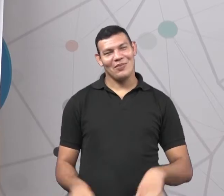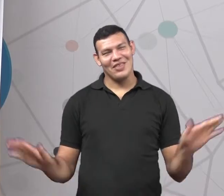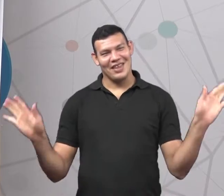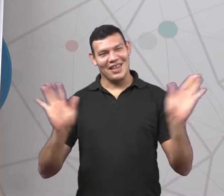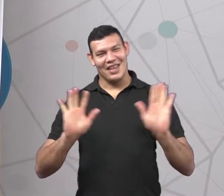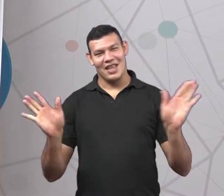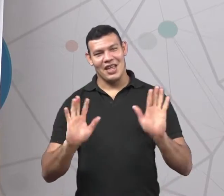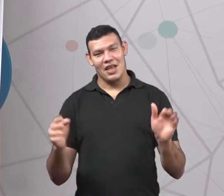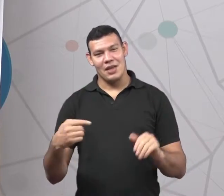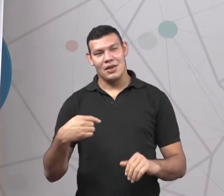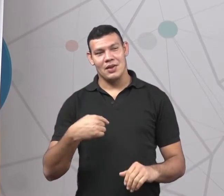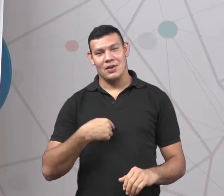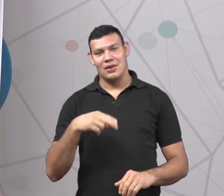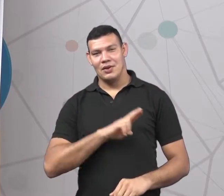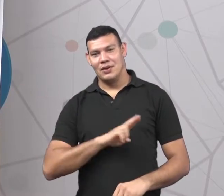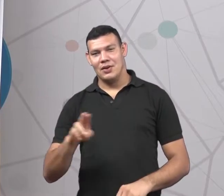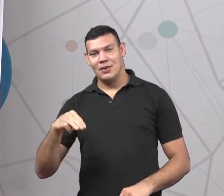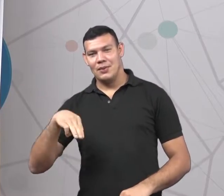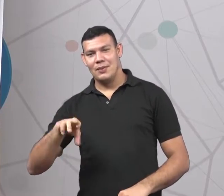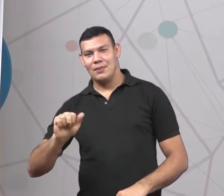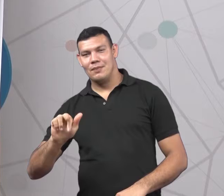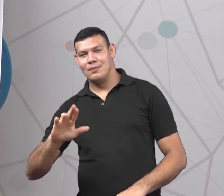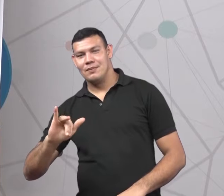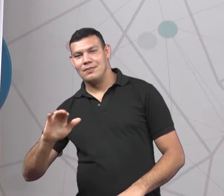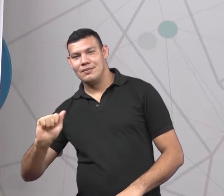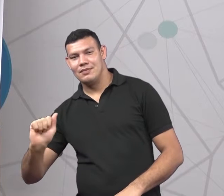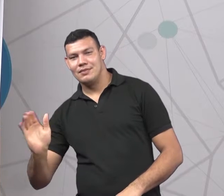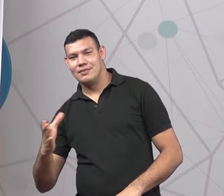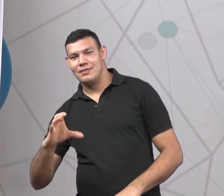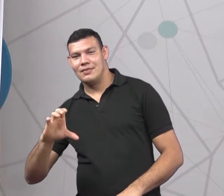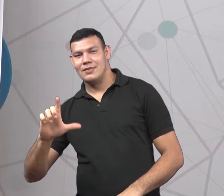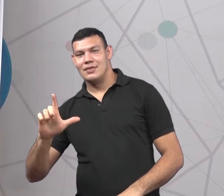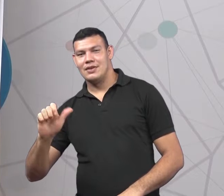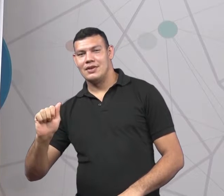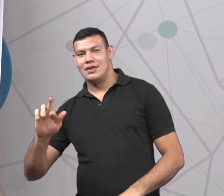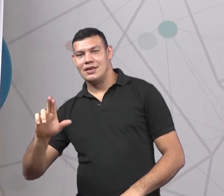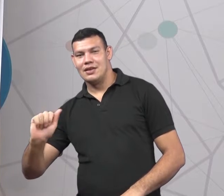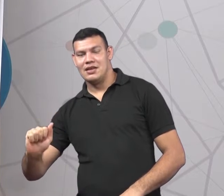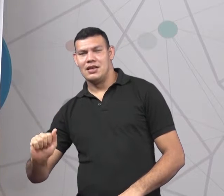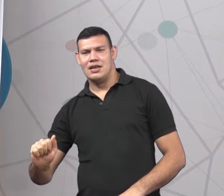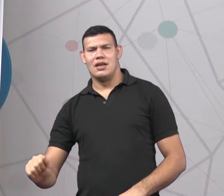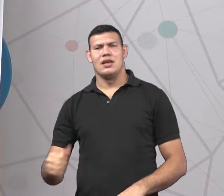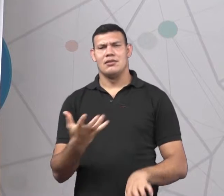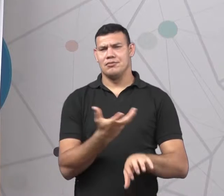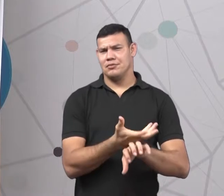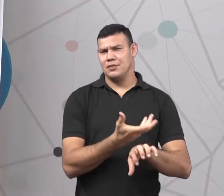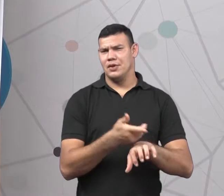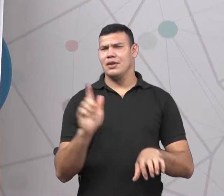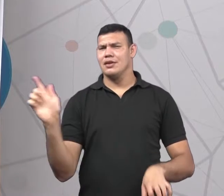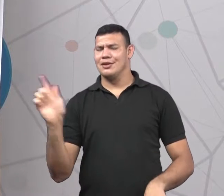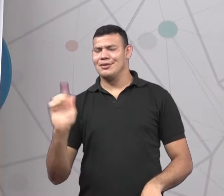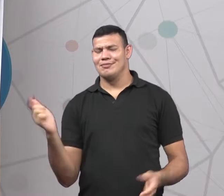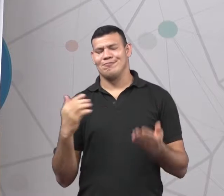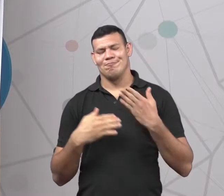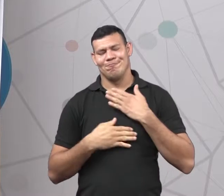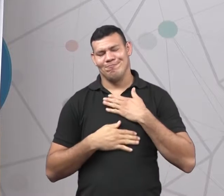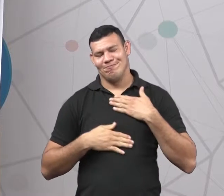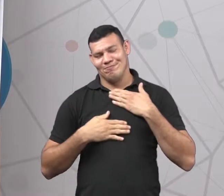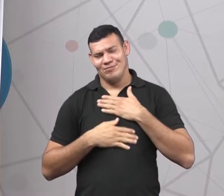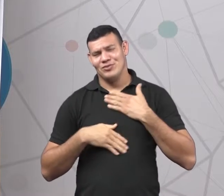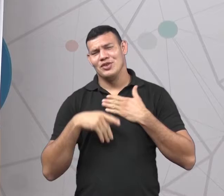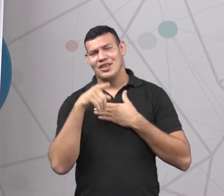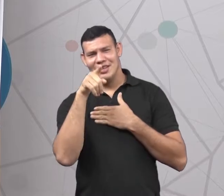Olá, eu sou a professora Maria Clara. Nossa aula é sobre geografia. É um prazer imenso estar aqui com